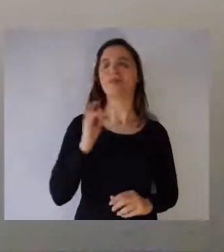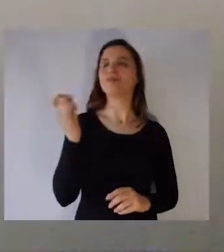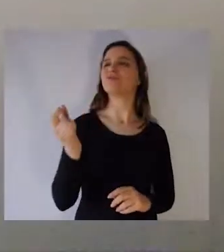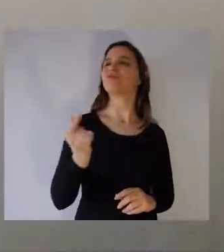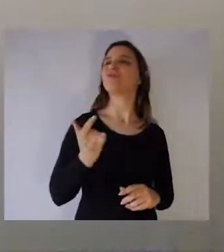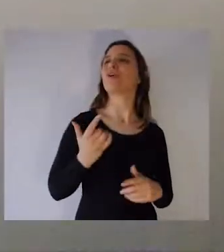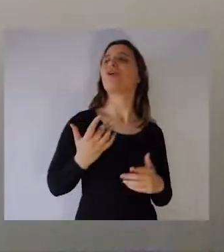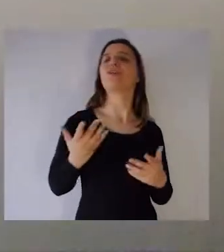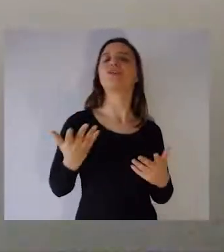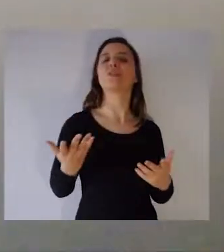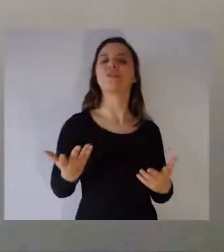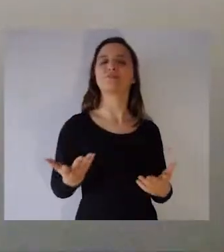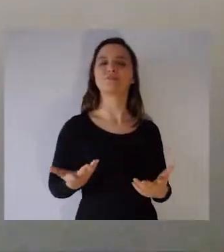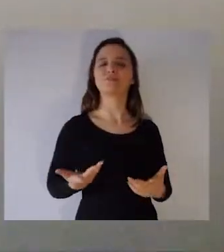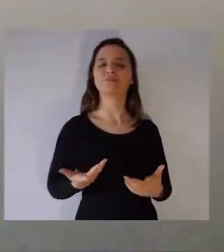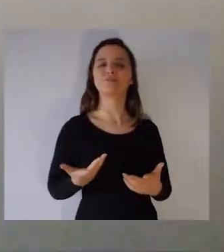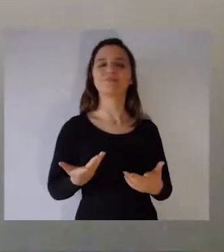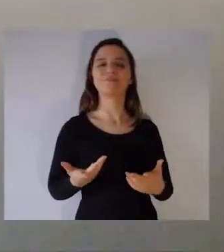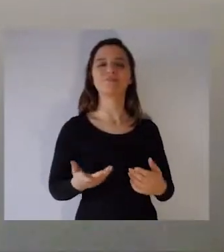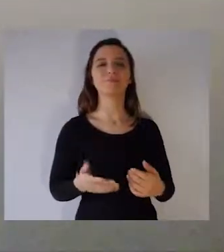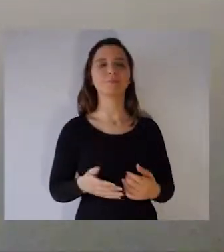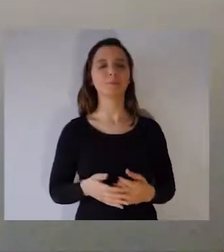sol.